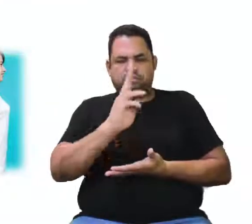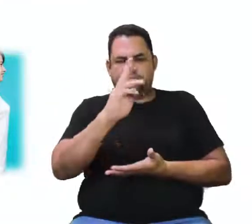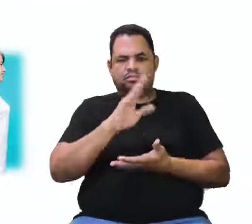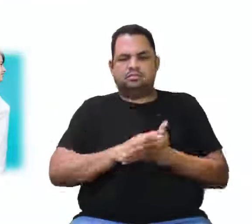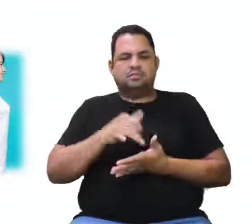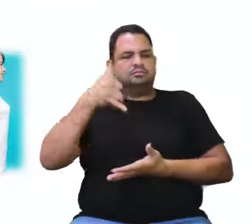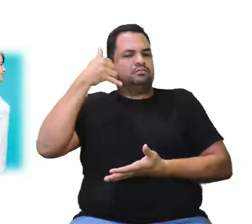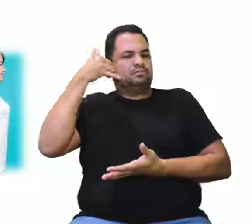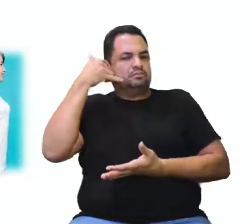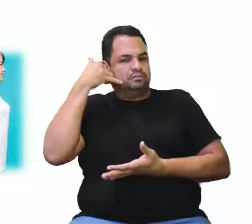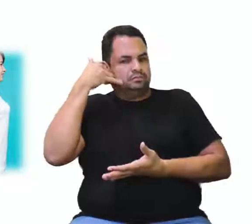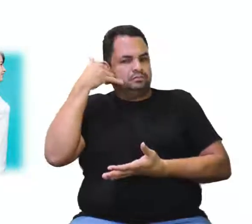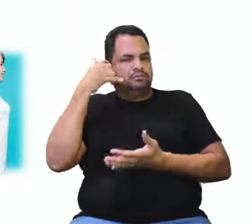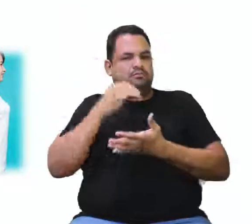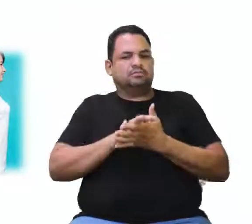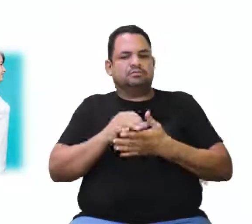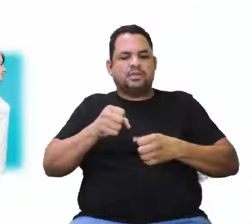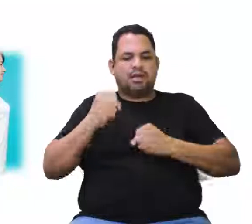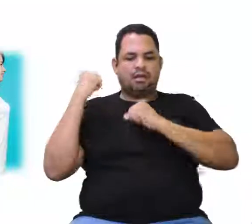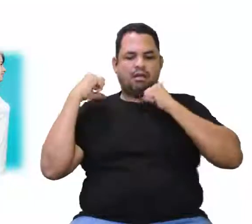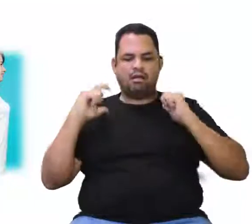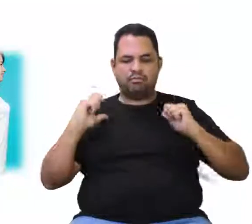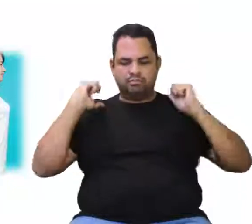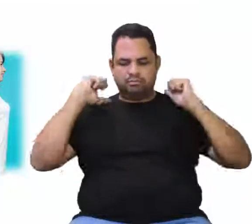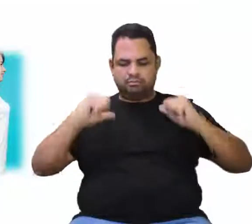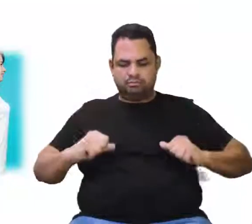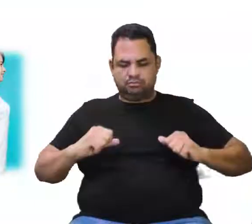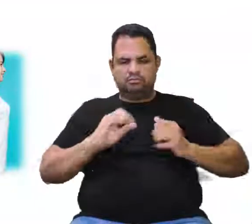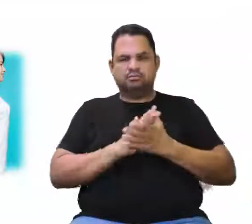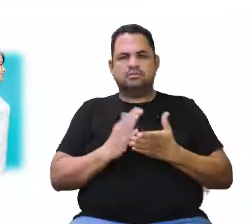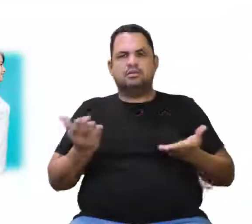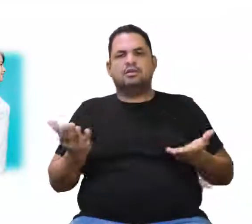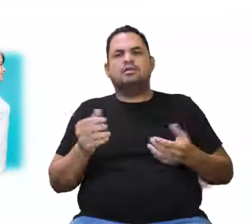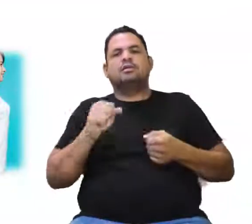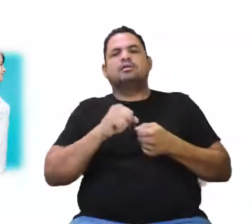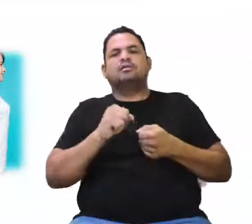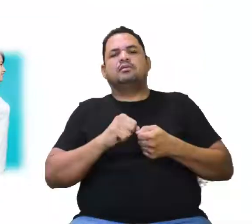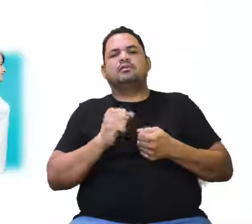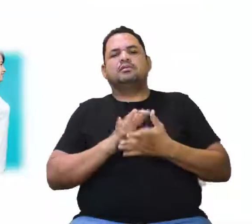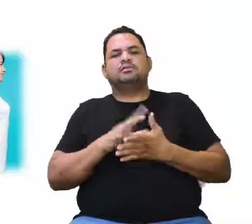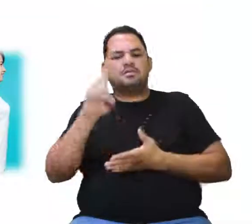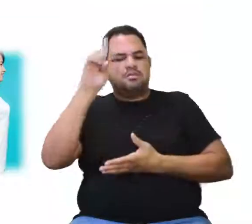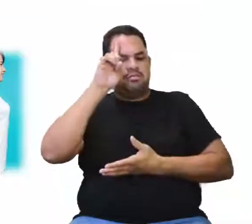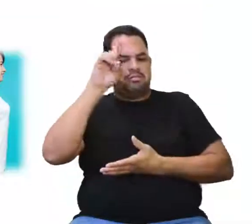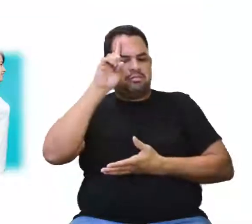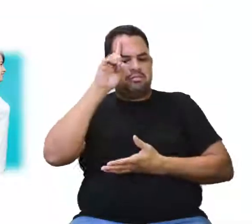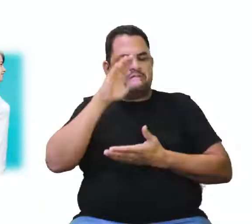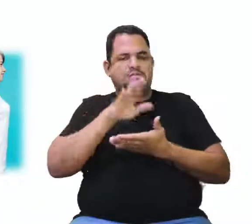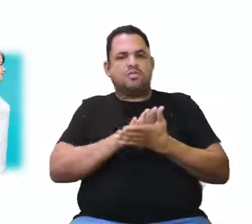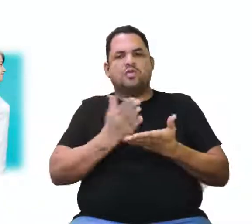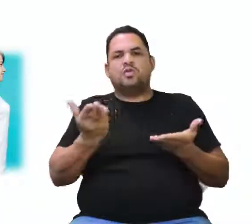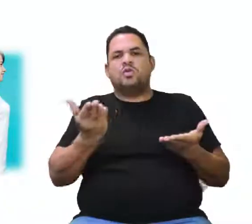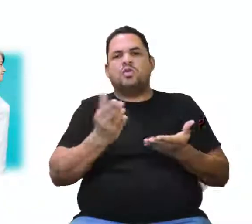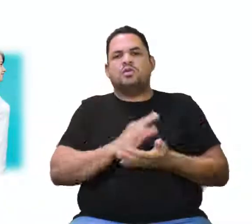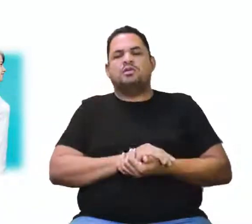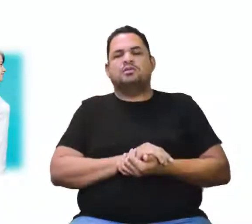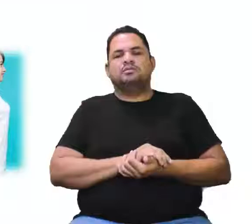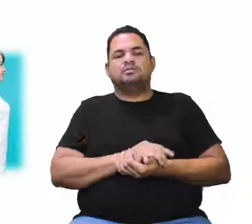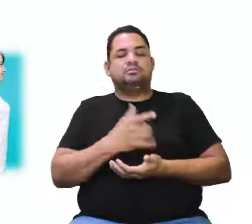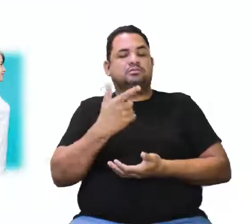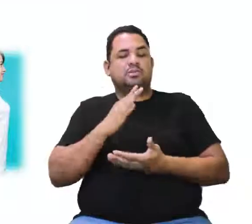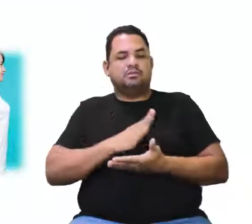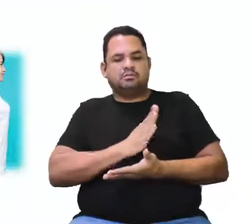uso do celular, no carregamento da mochila, na hora de fazer as coisas na sua casa, para que você não tenha nenhum